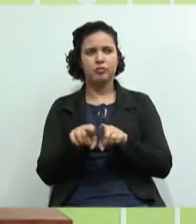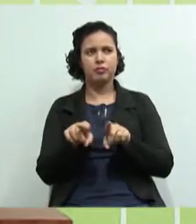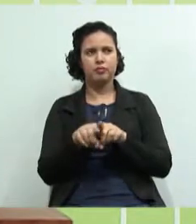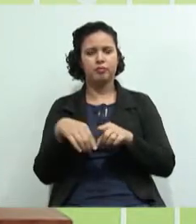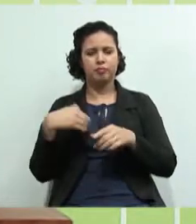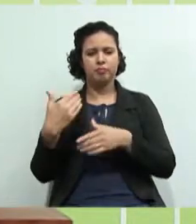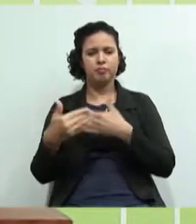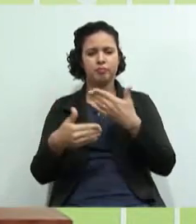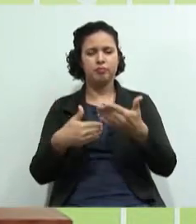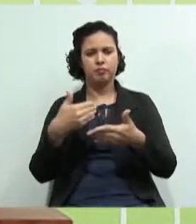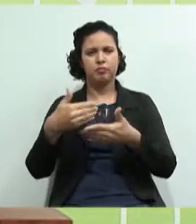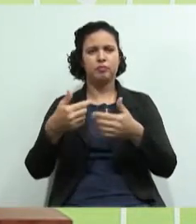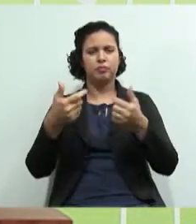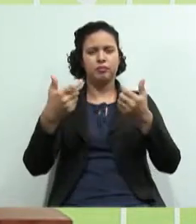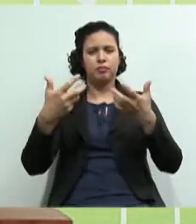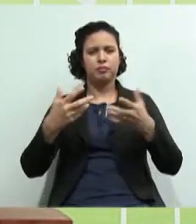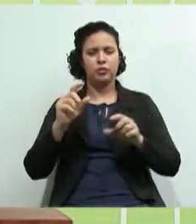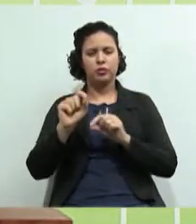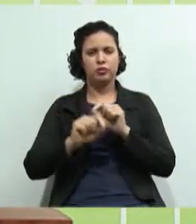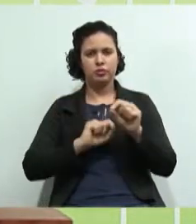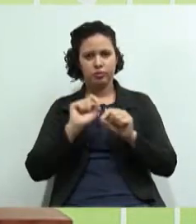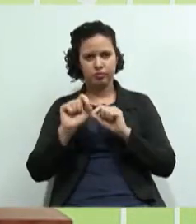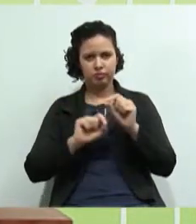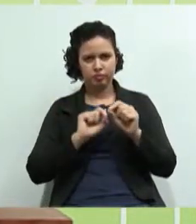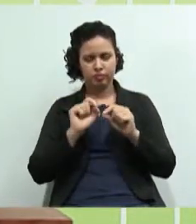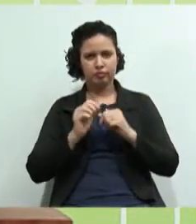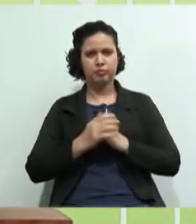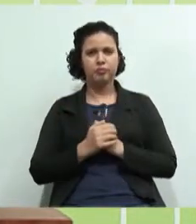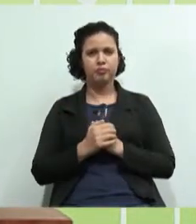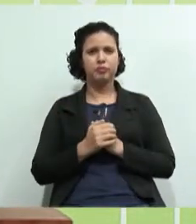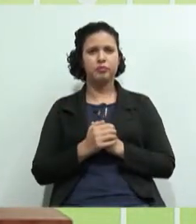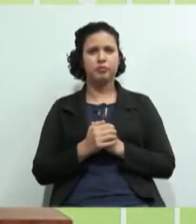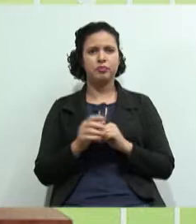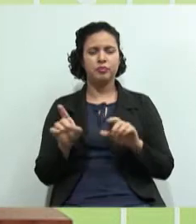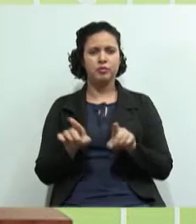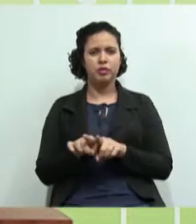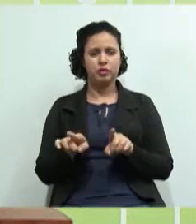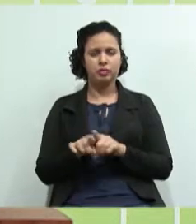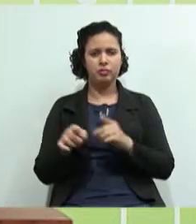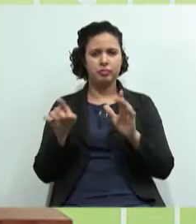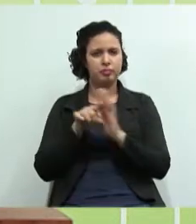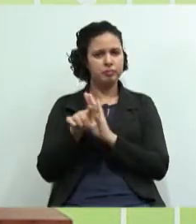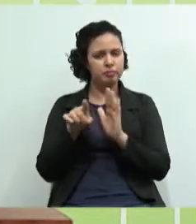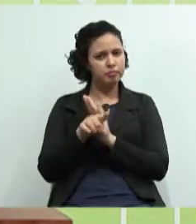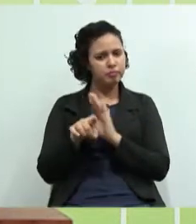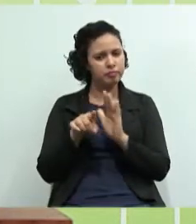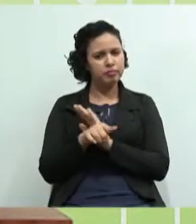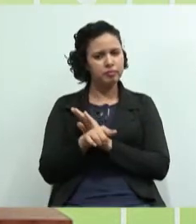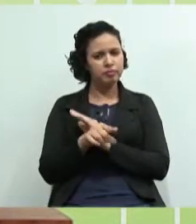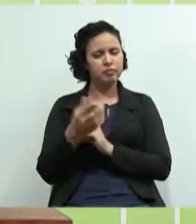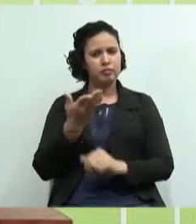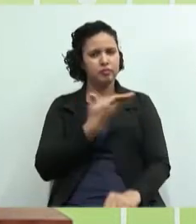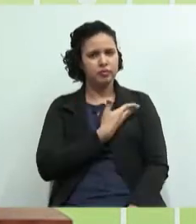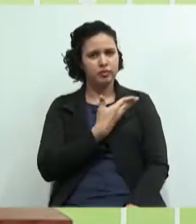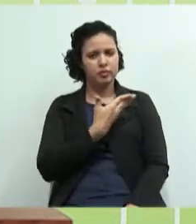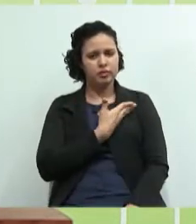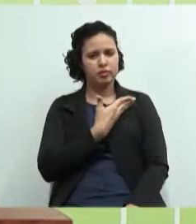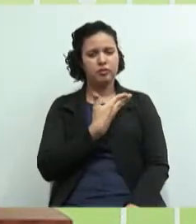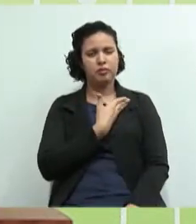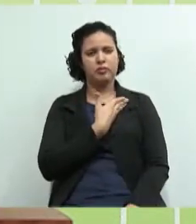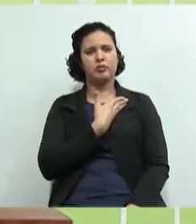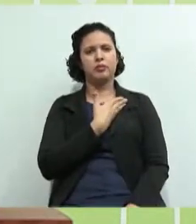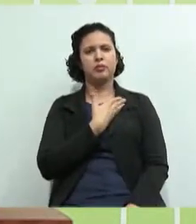o tempo inteiro o que era organização, não é verdade? E, é claro, vou perguntar aqui para o nosso amigo, meu amigo